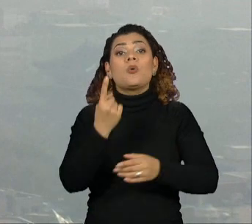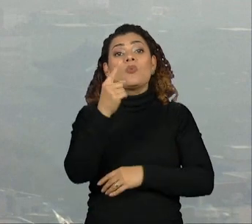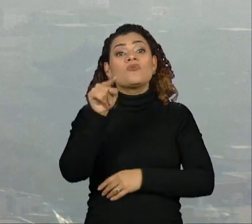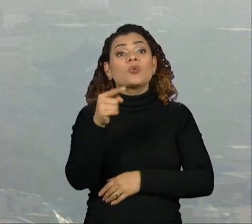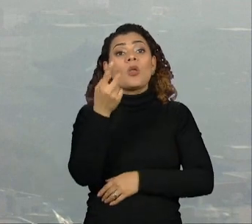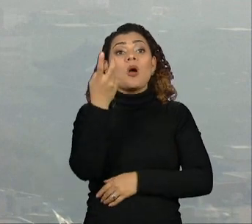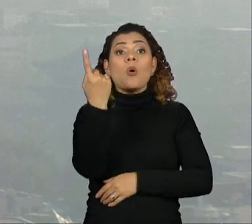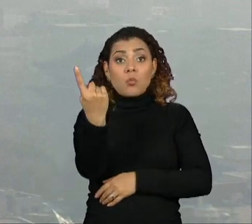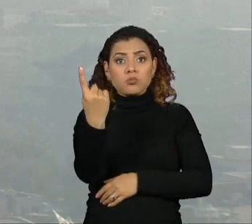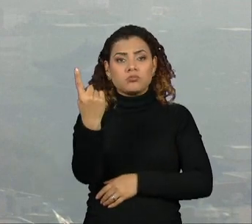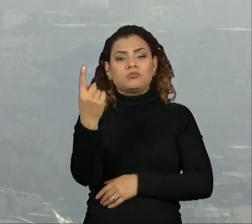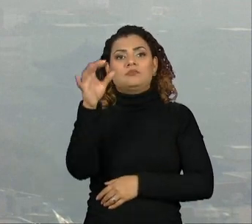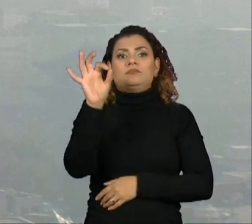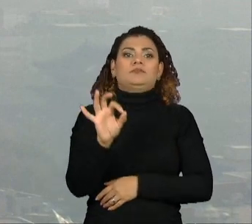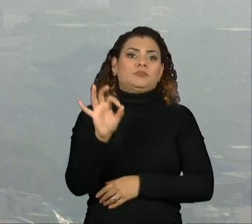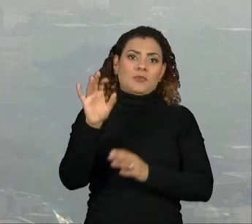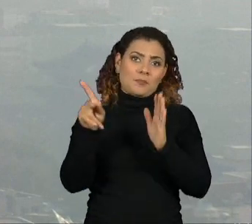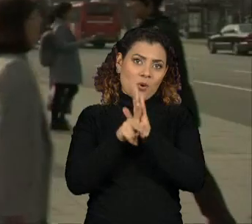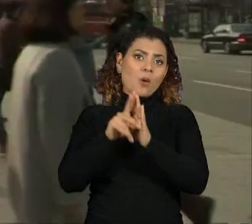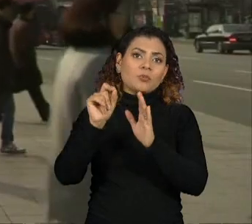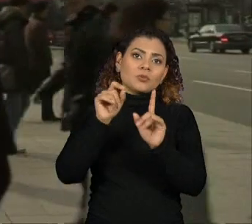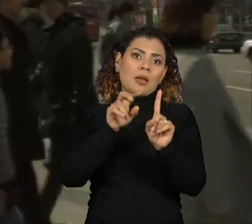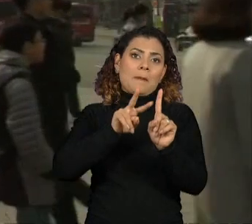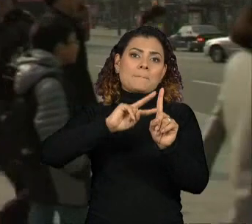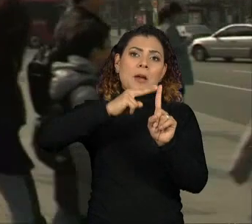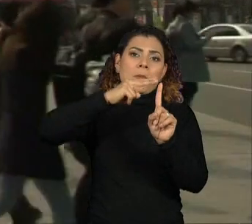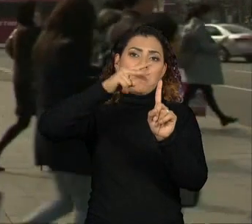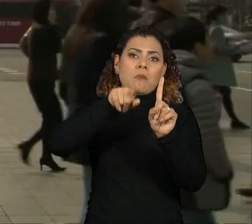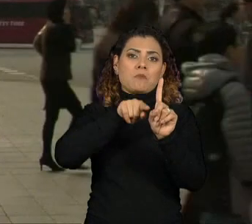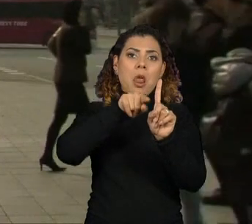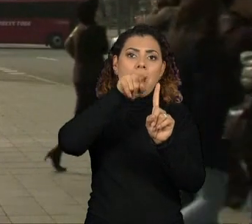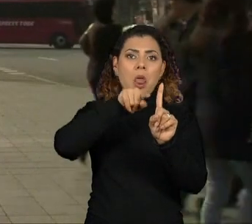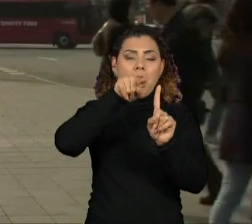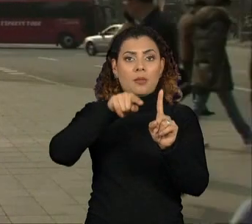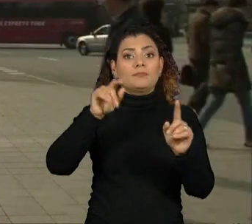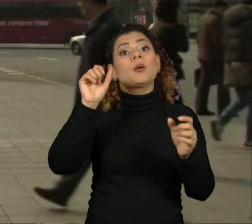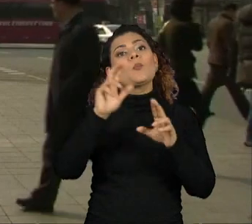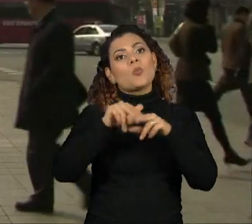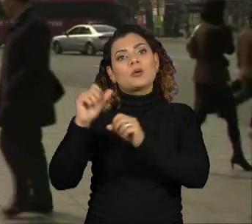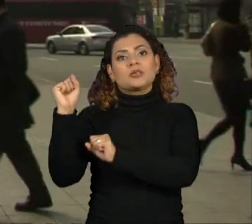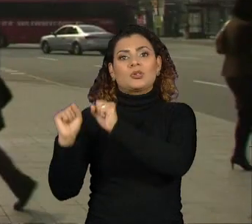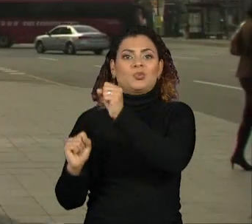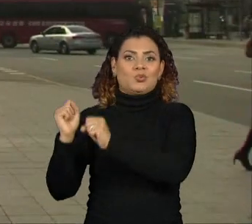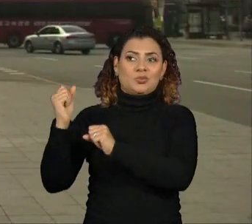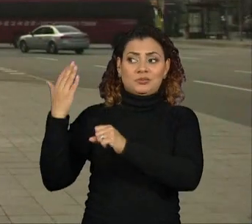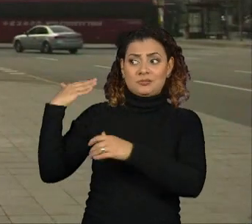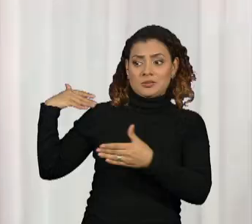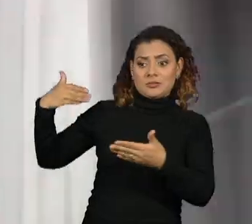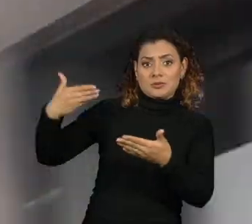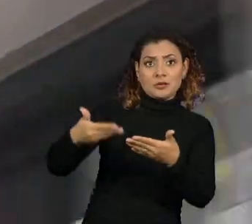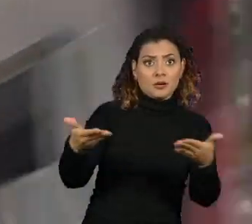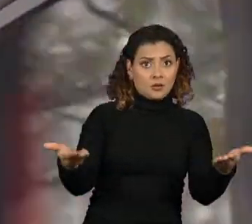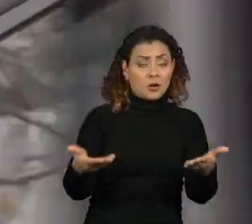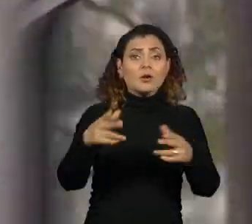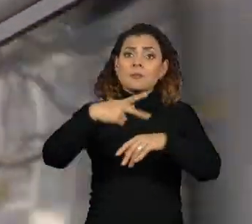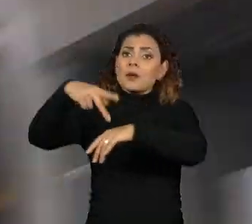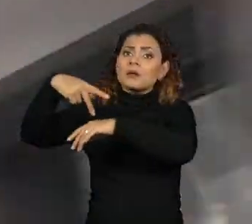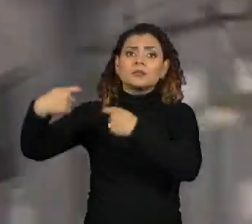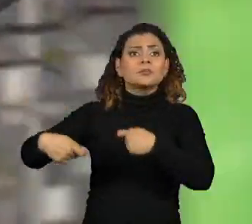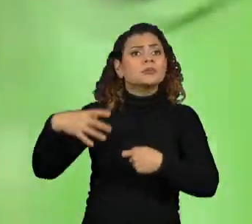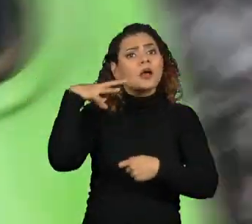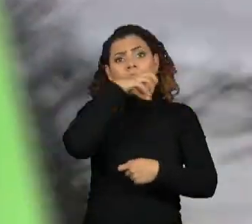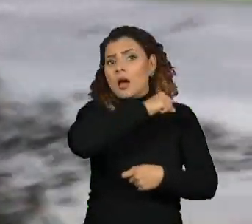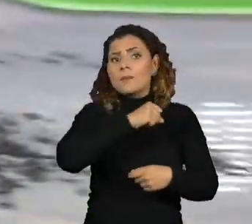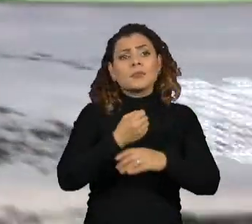1,1 graus Celsius acima dos índices anteriores à era industrial. Os países precisam acelerar o corte